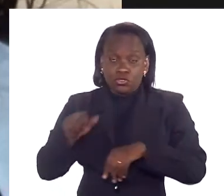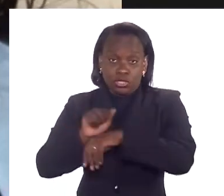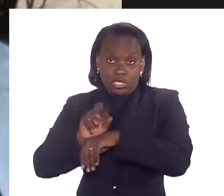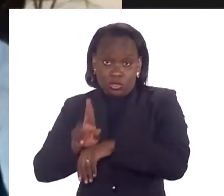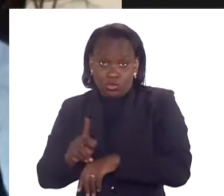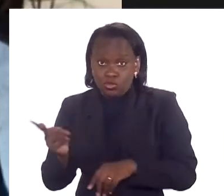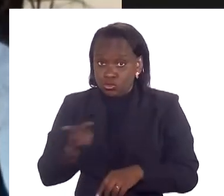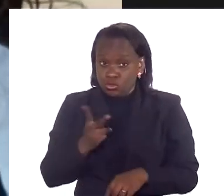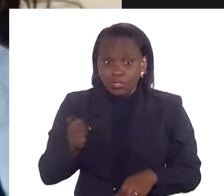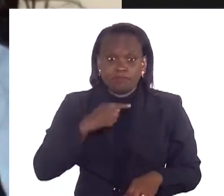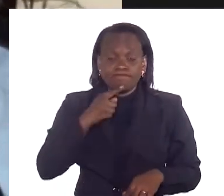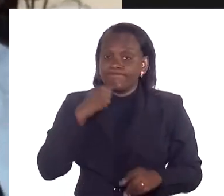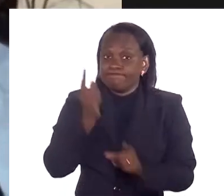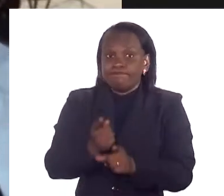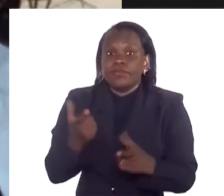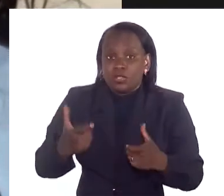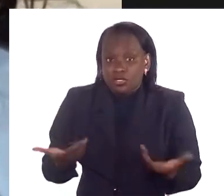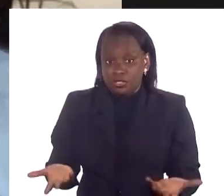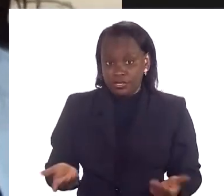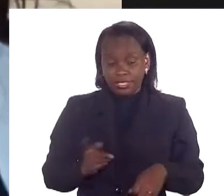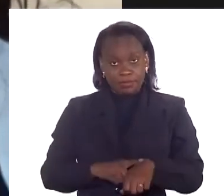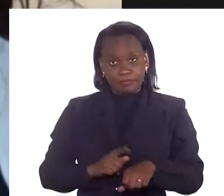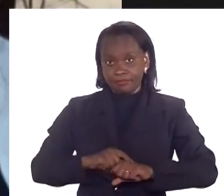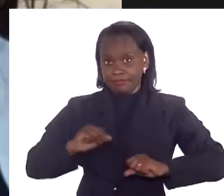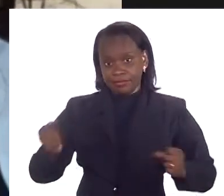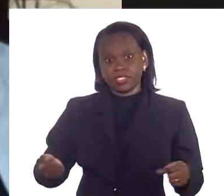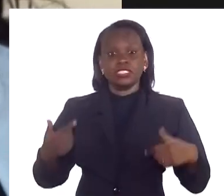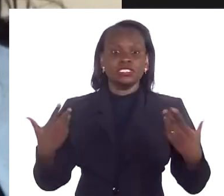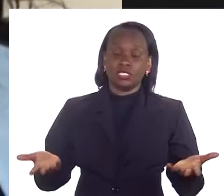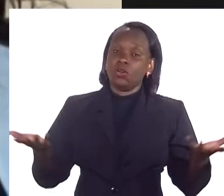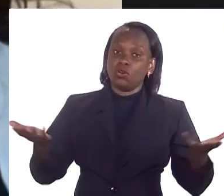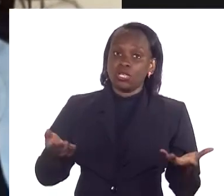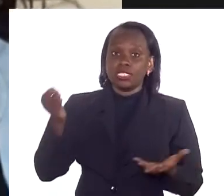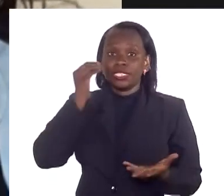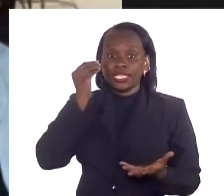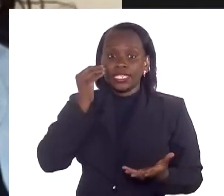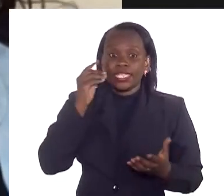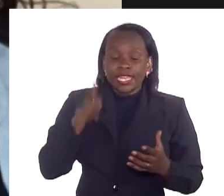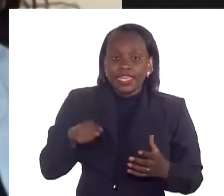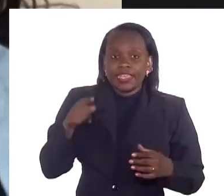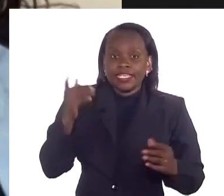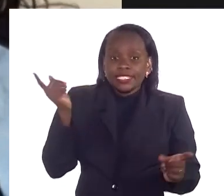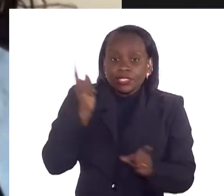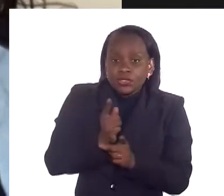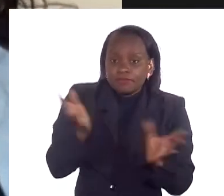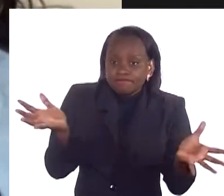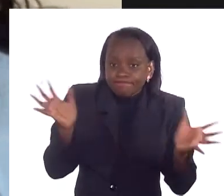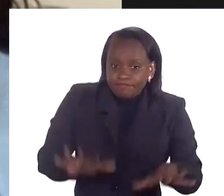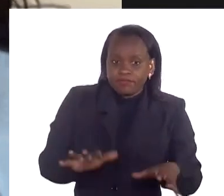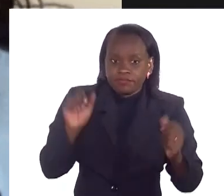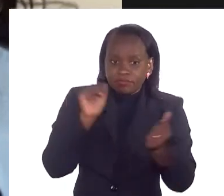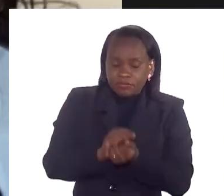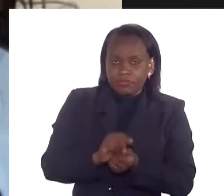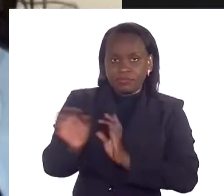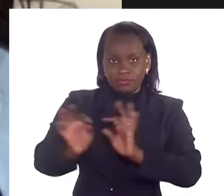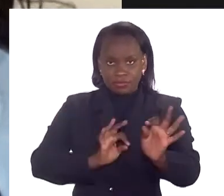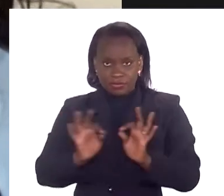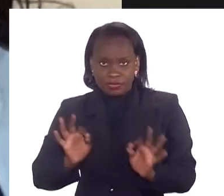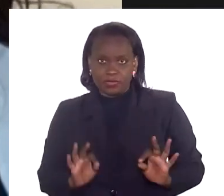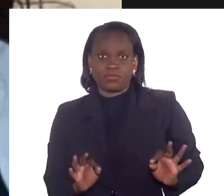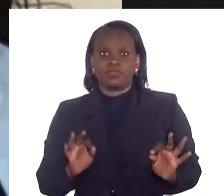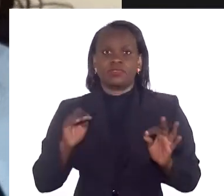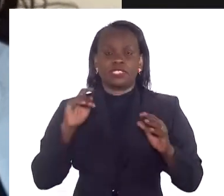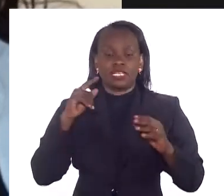quanto os professores de sala de recursos, consigam se encontrar. Né? Então, hoje, o que a gente tenta fazer é viabilizar o encontro desses